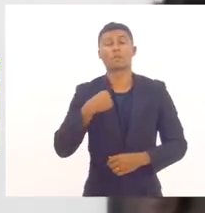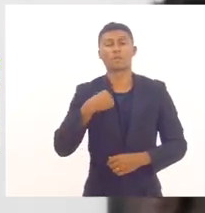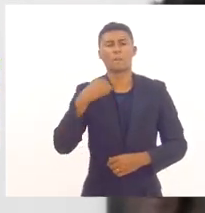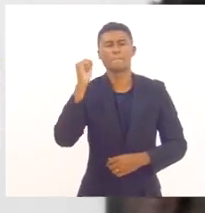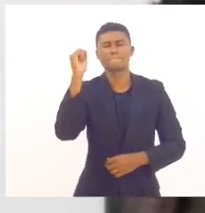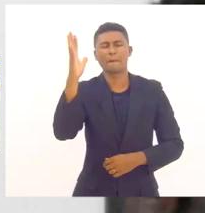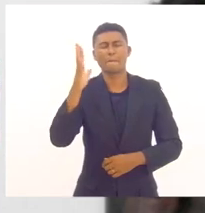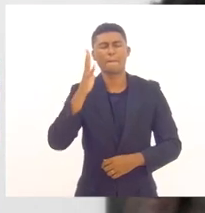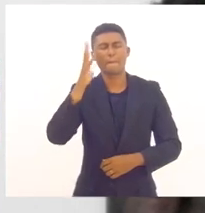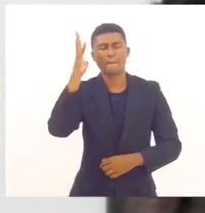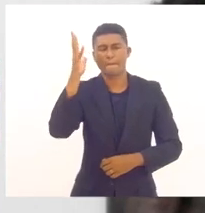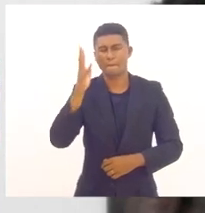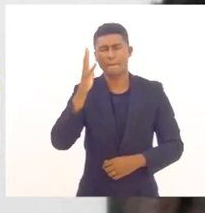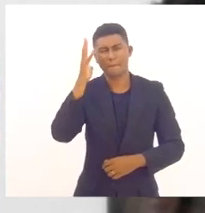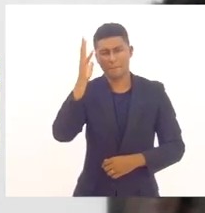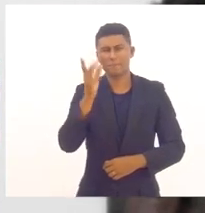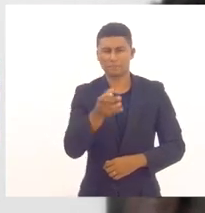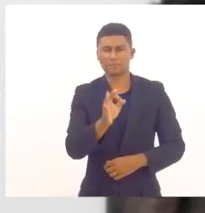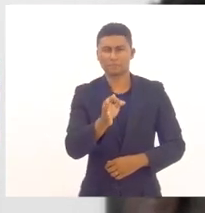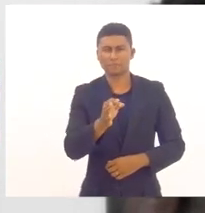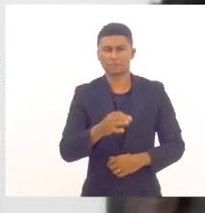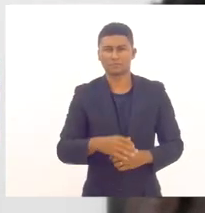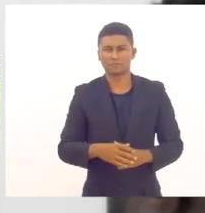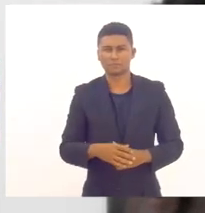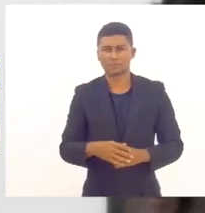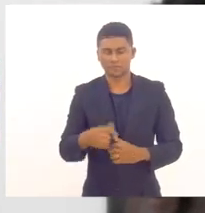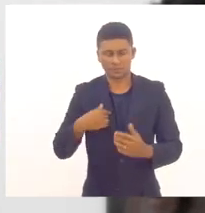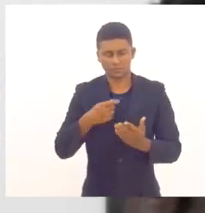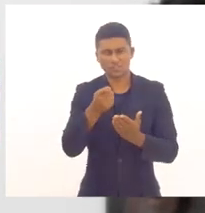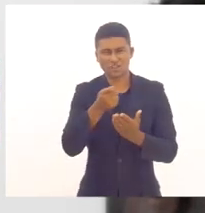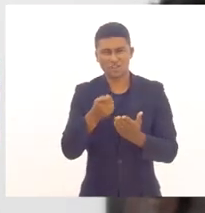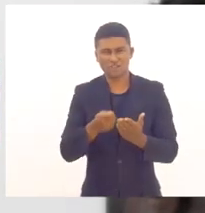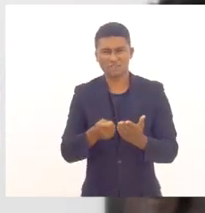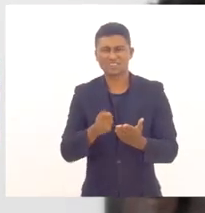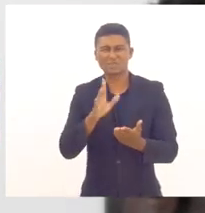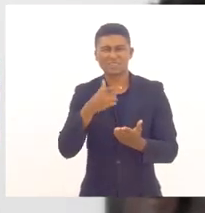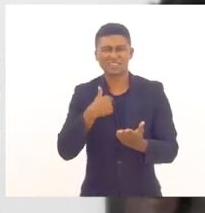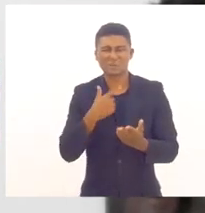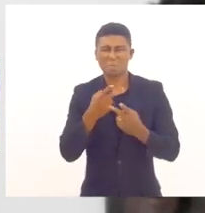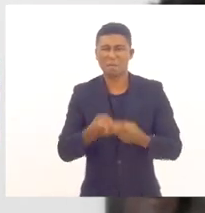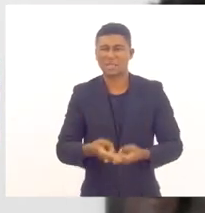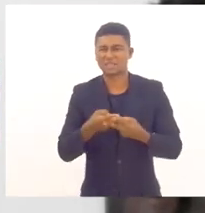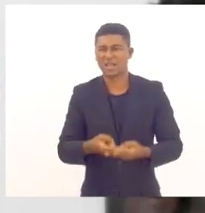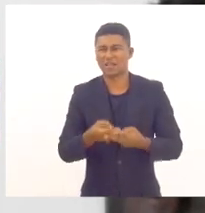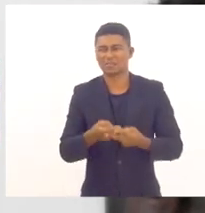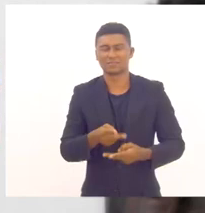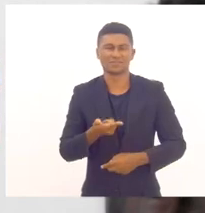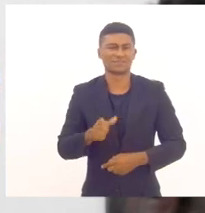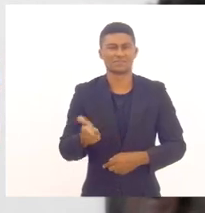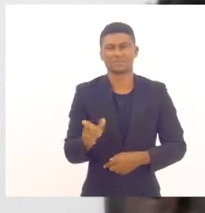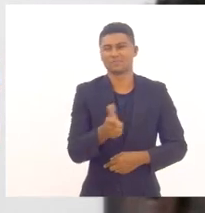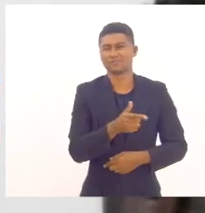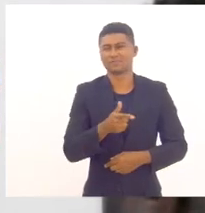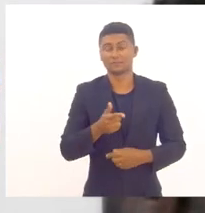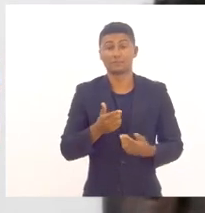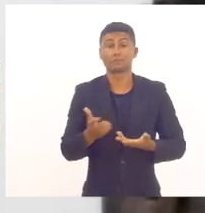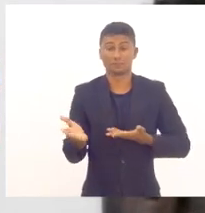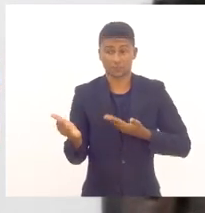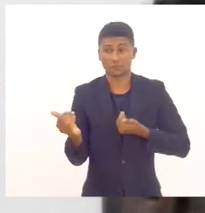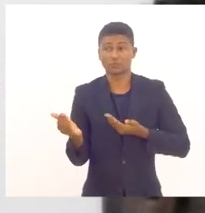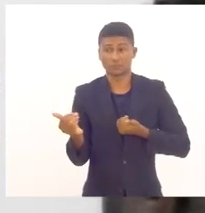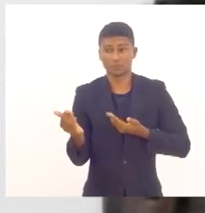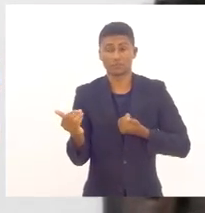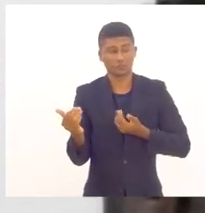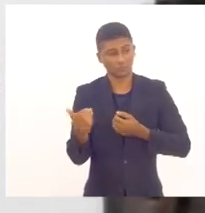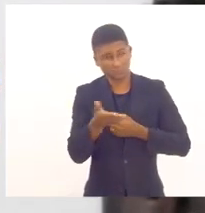oratória. Eu posso ter até a capacidade de escrever, mas eu não tenho um saco para escrever. Aí, como tem jovens,